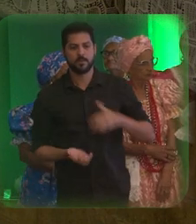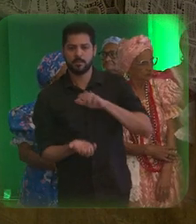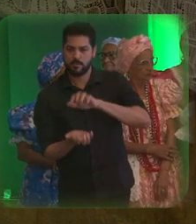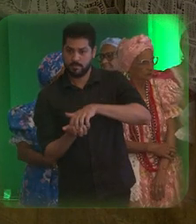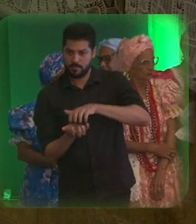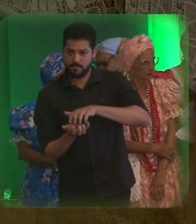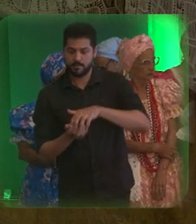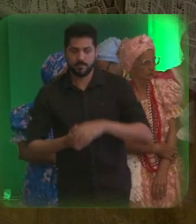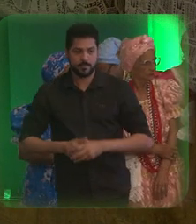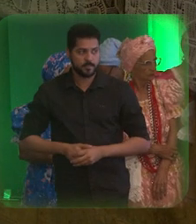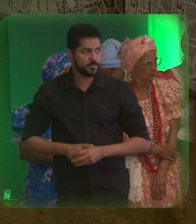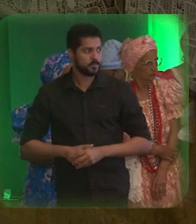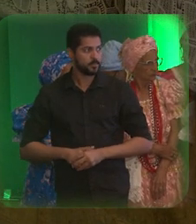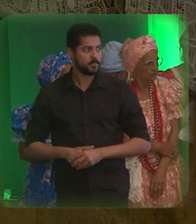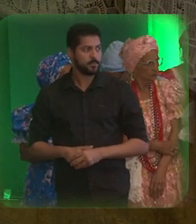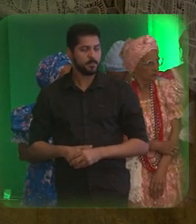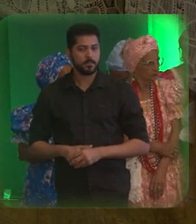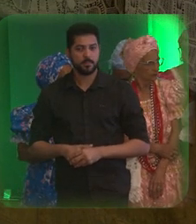Pernambuco.